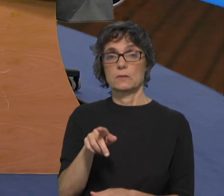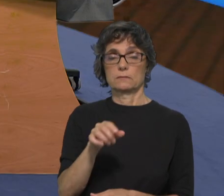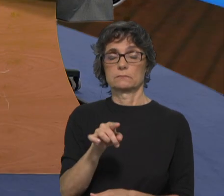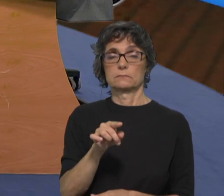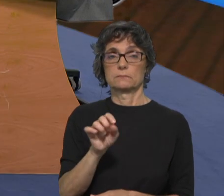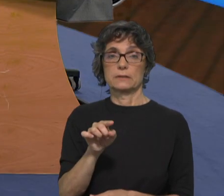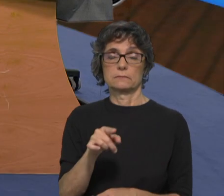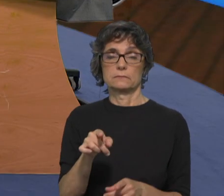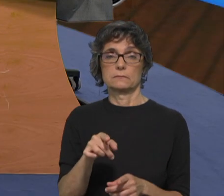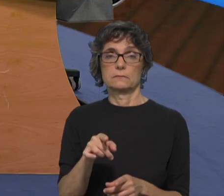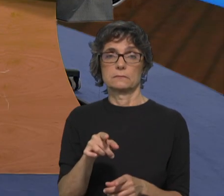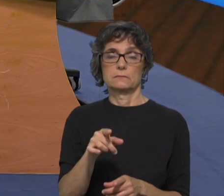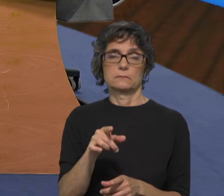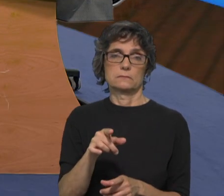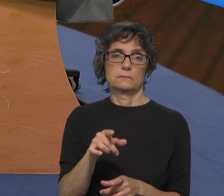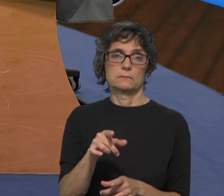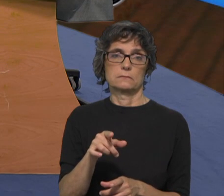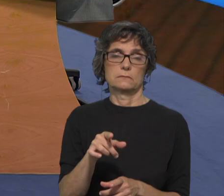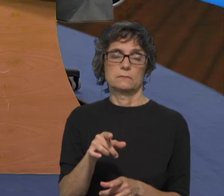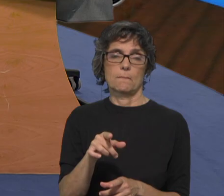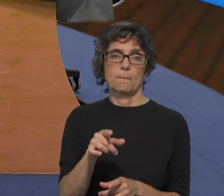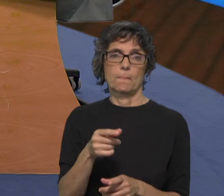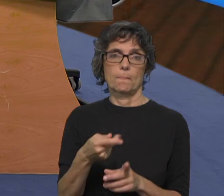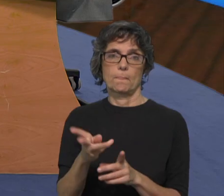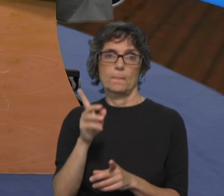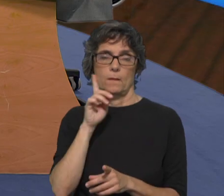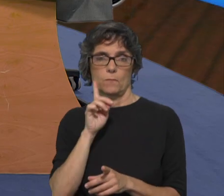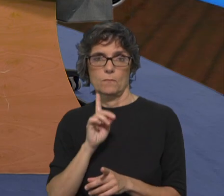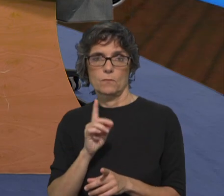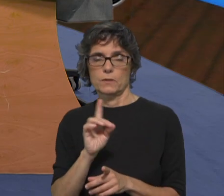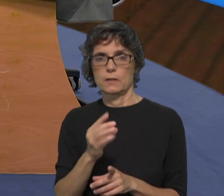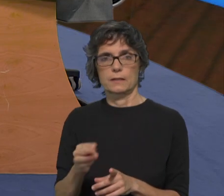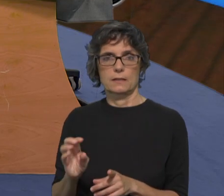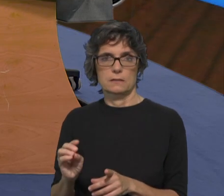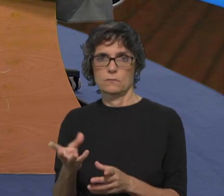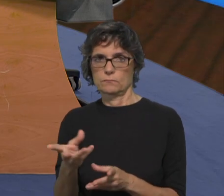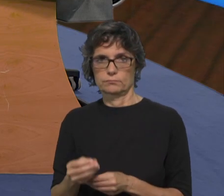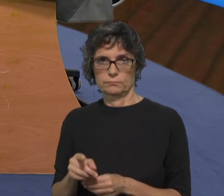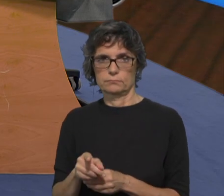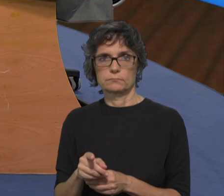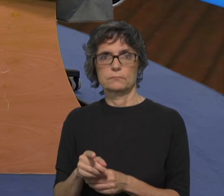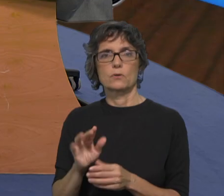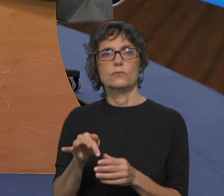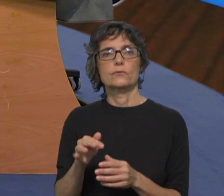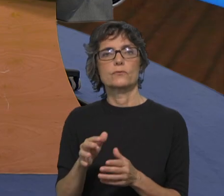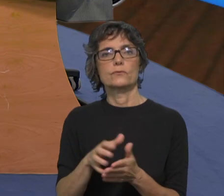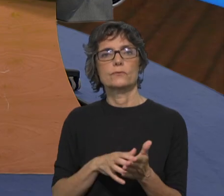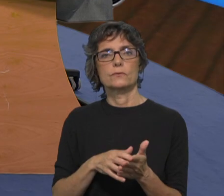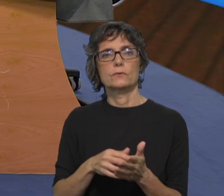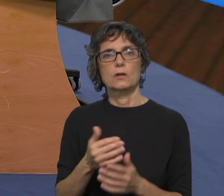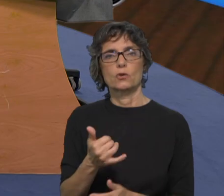não contando os homens, não contando as mulheres nem as crianças, no final do capítulo ficam só